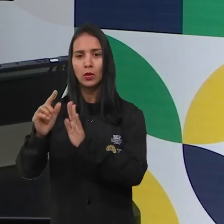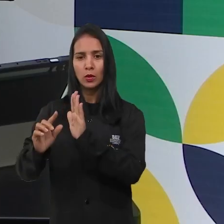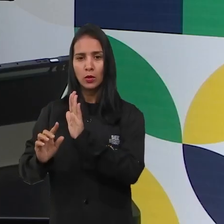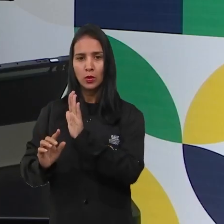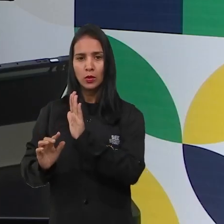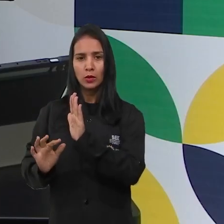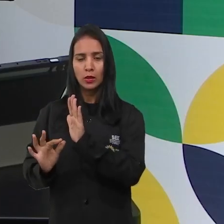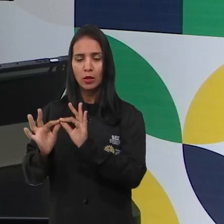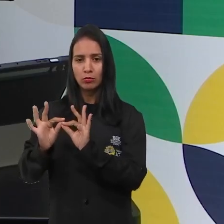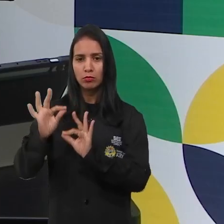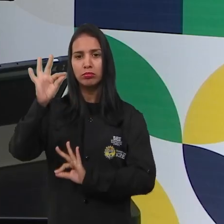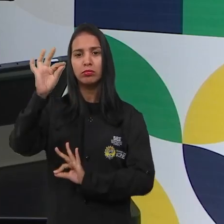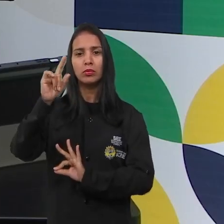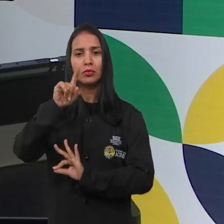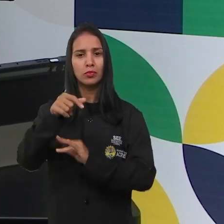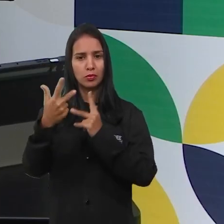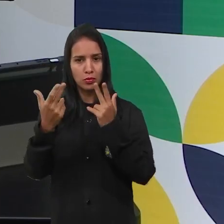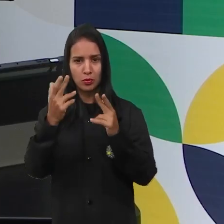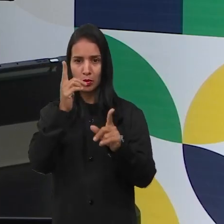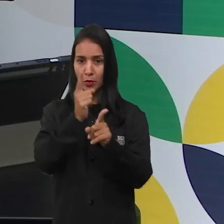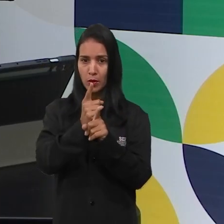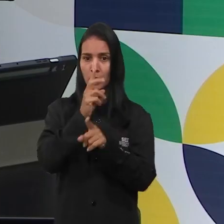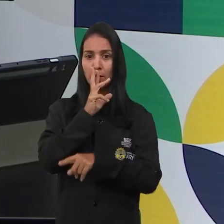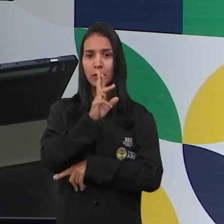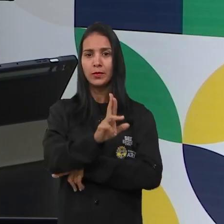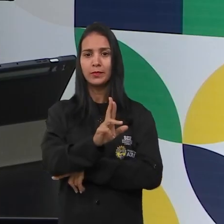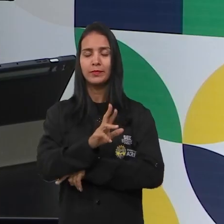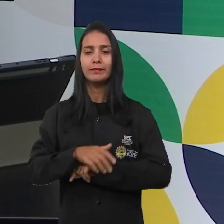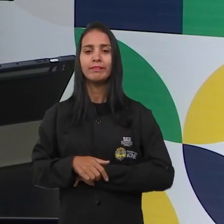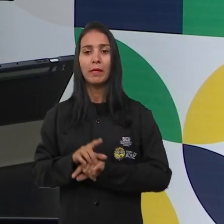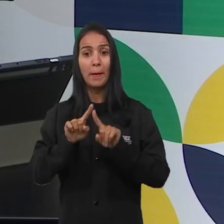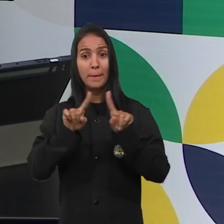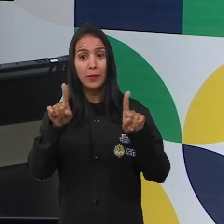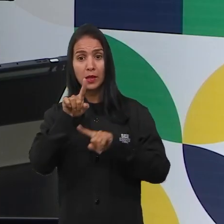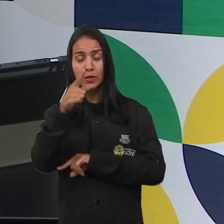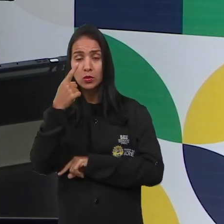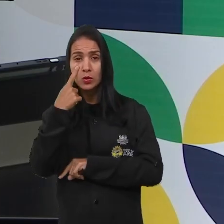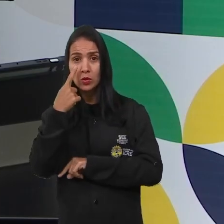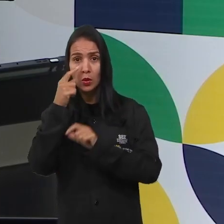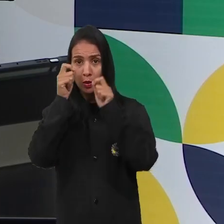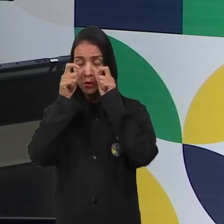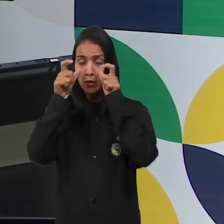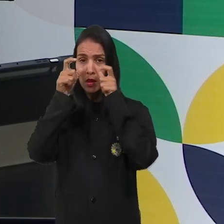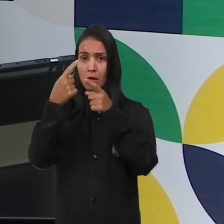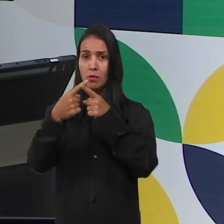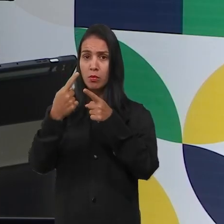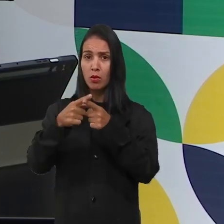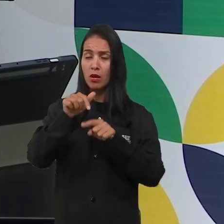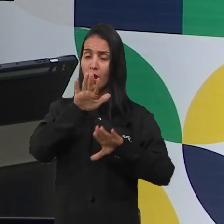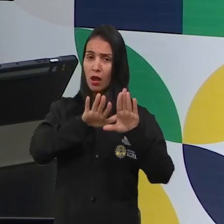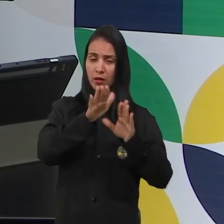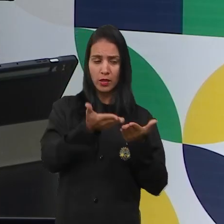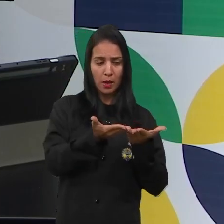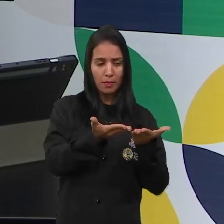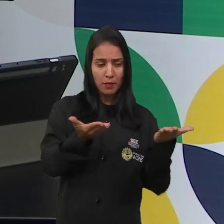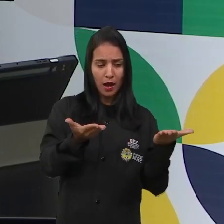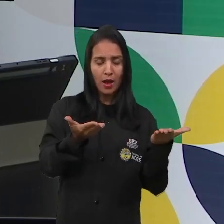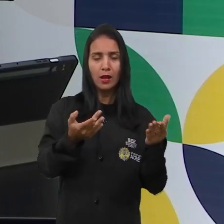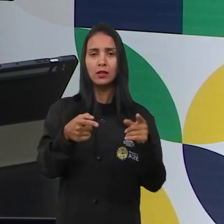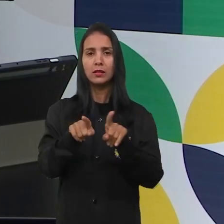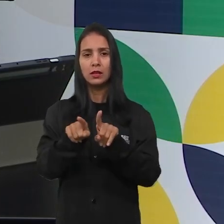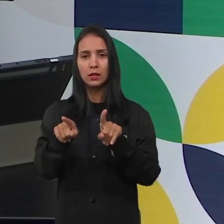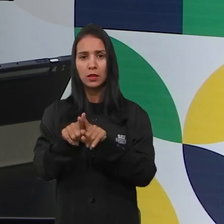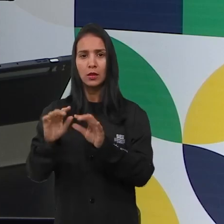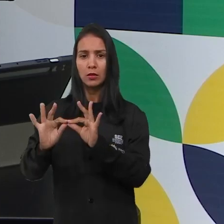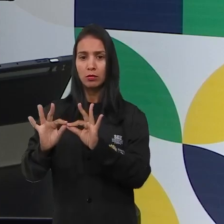que ter em mente é que, embora eles se comportem da mesma forma, base vezes altura, o volume, eu quero